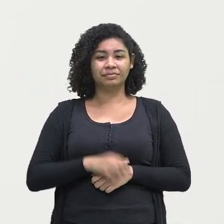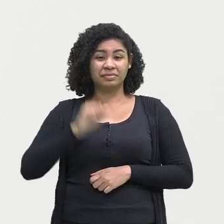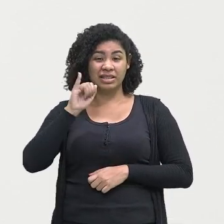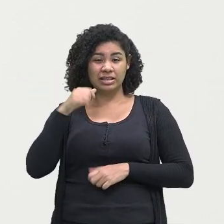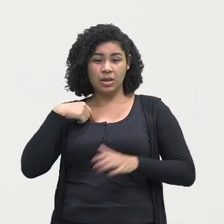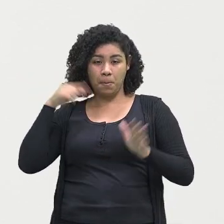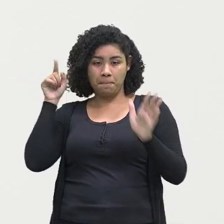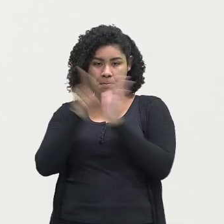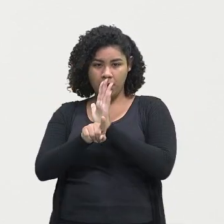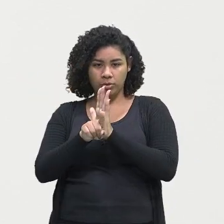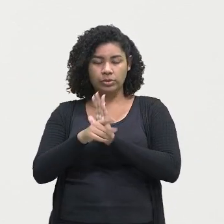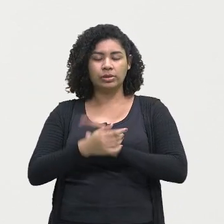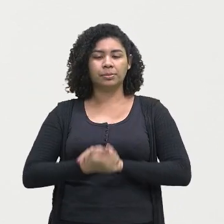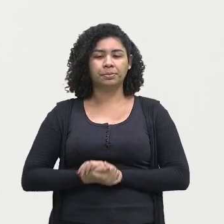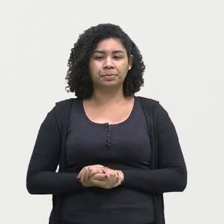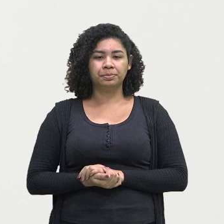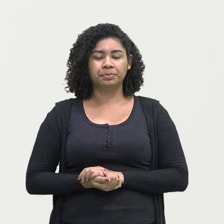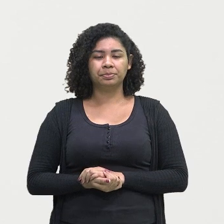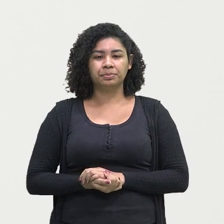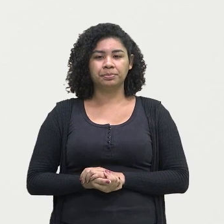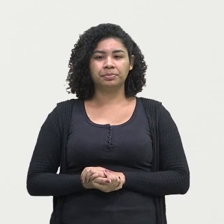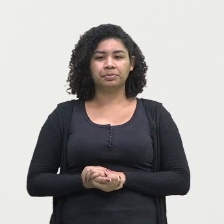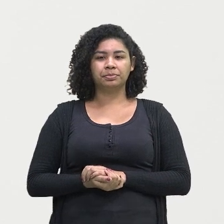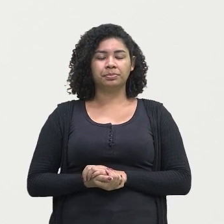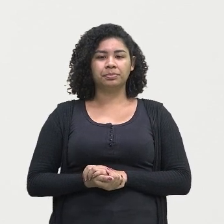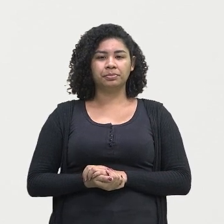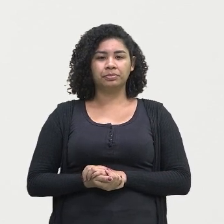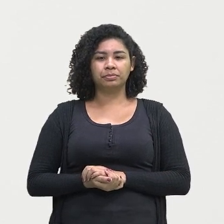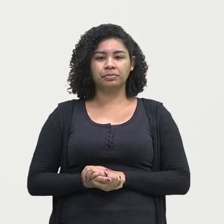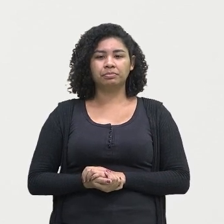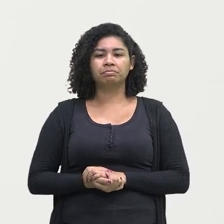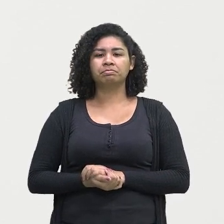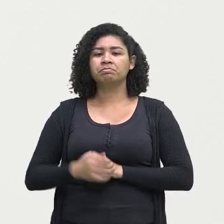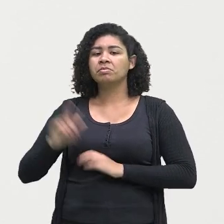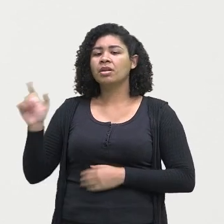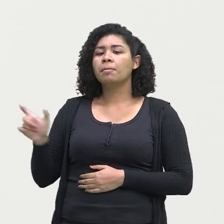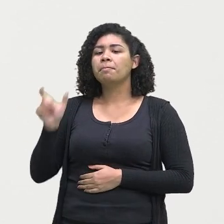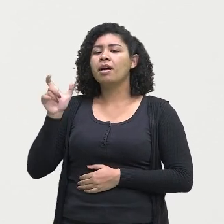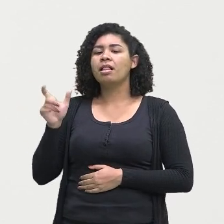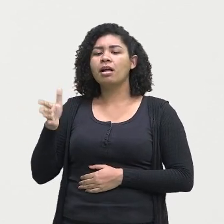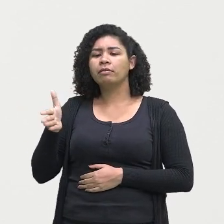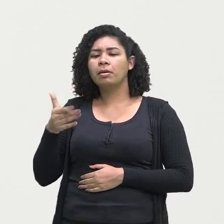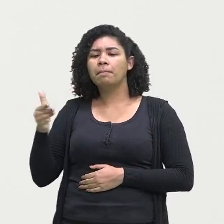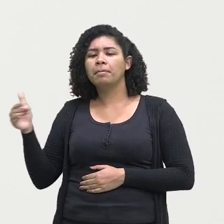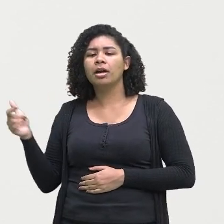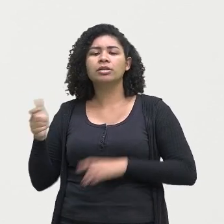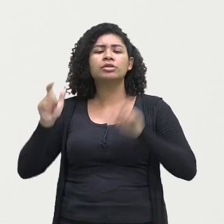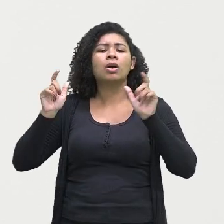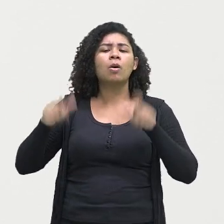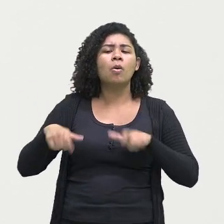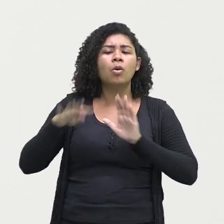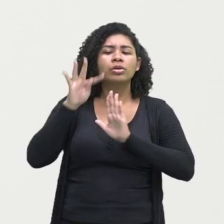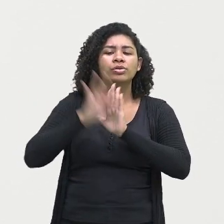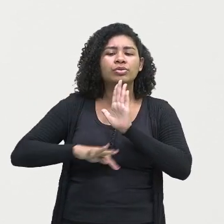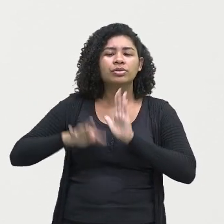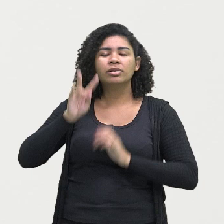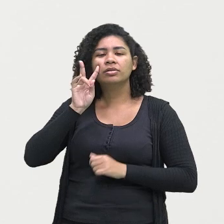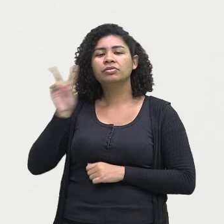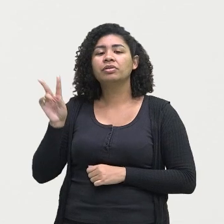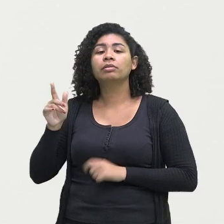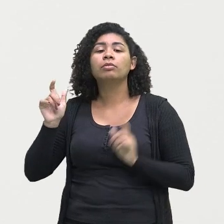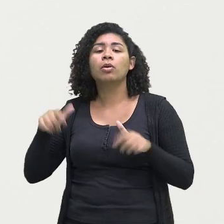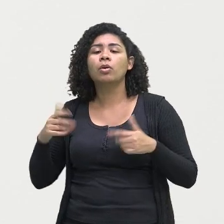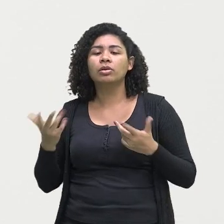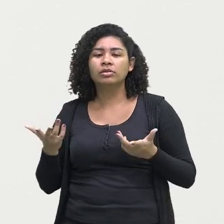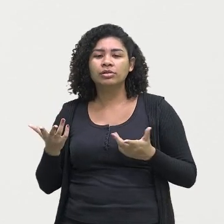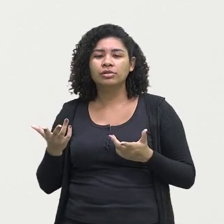perguntasse assim, onde está a palavra peixe no texto, vocês iam dar uma olhada rapidinho